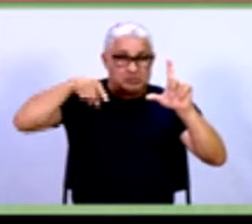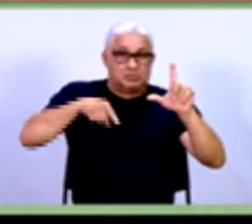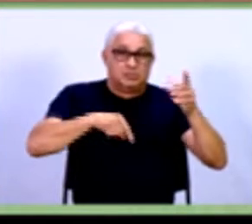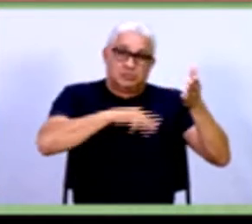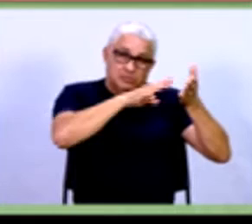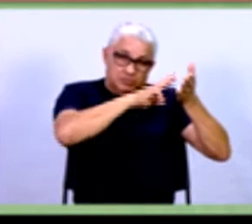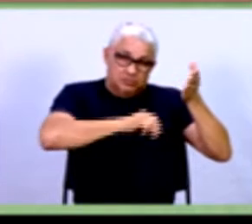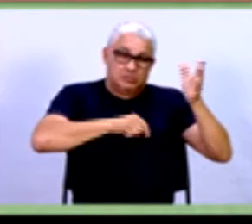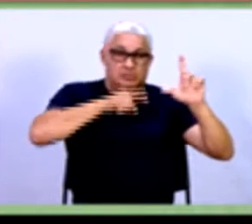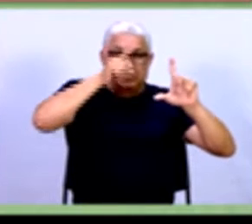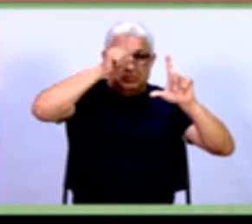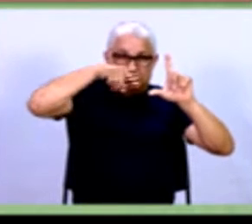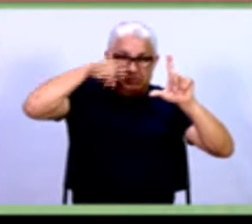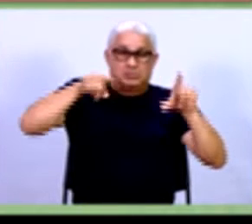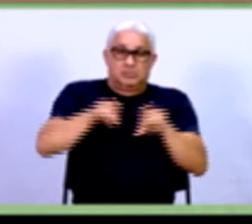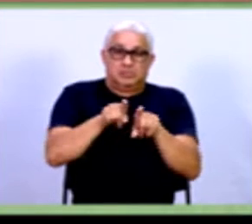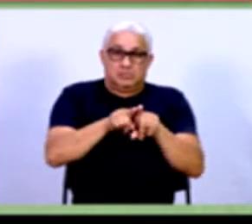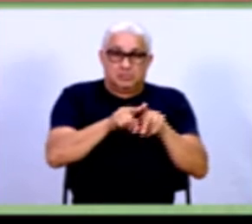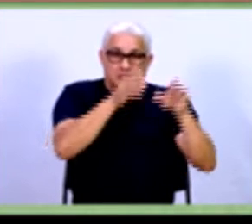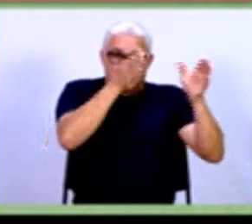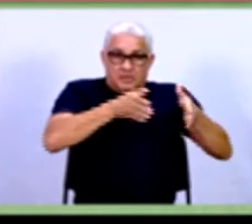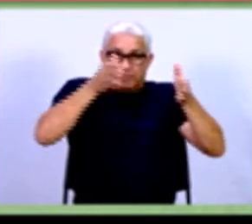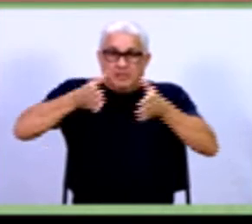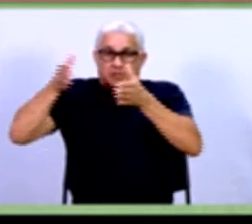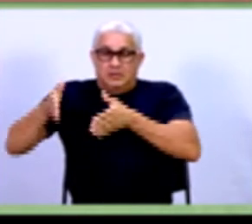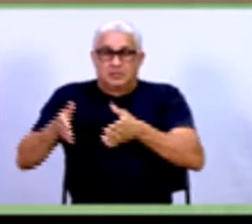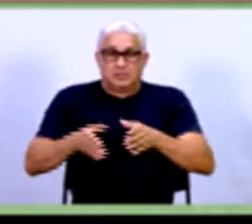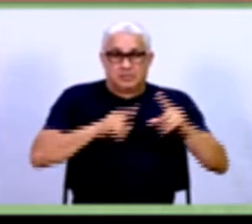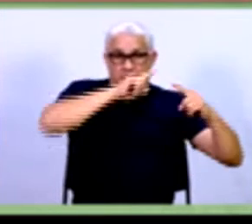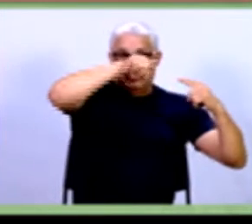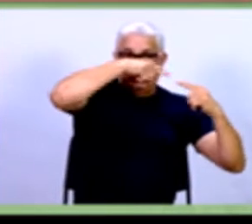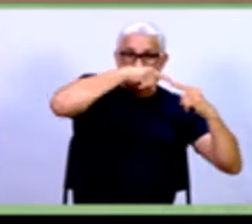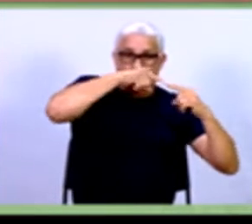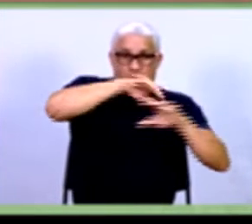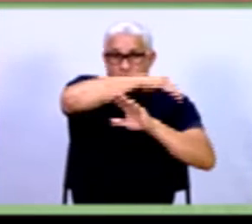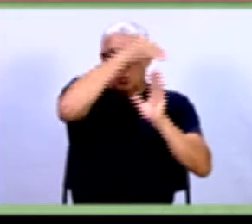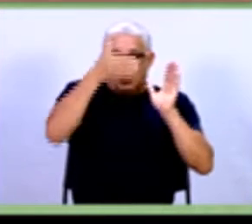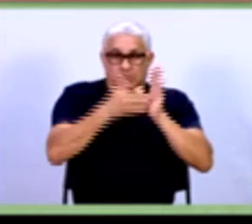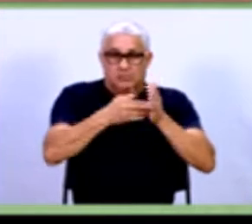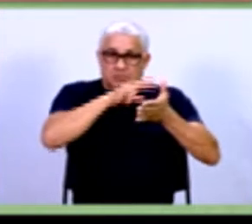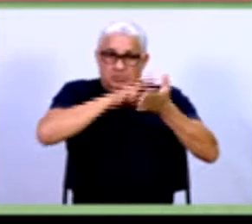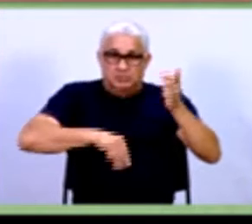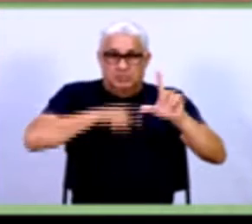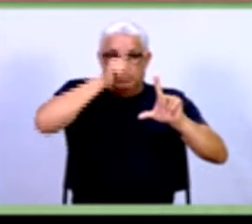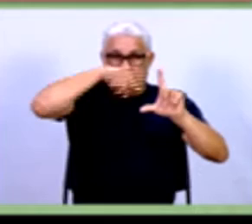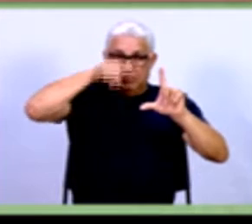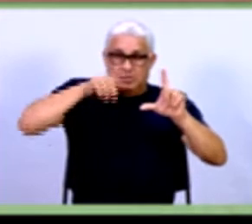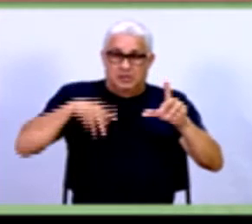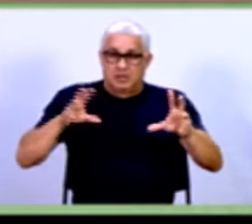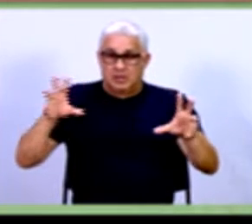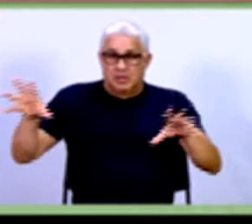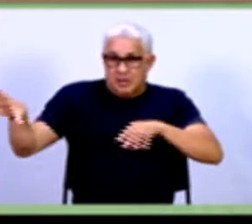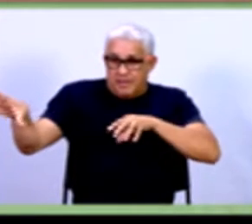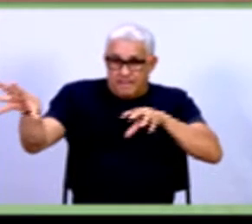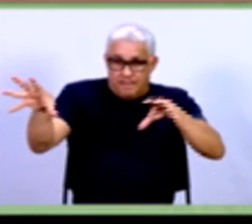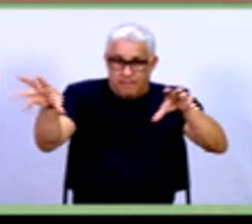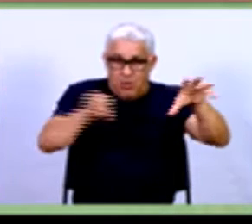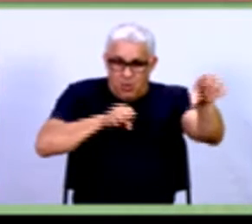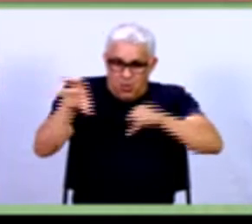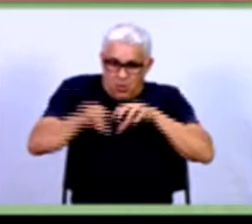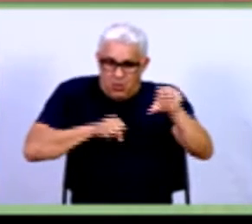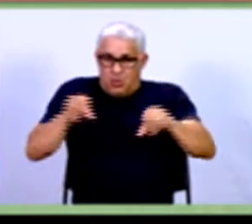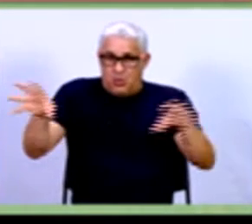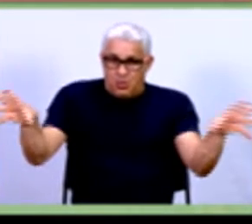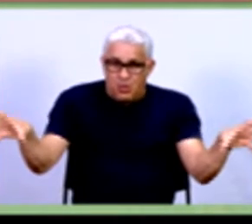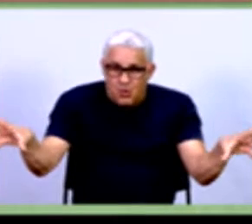métodos estatísticos e das suas fases. O objetivo de todo método estatístico é coletar os dados, falamos sobre isso